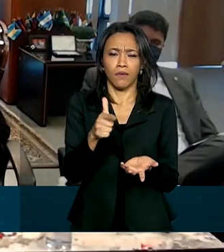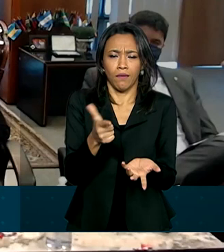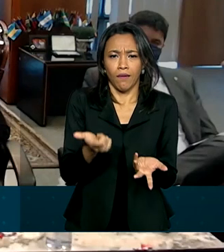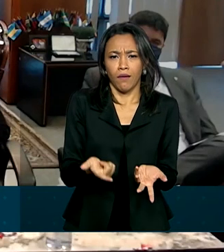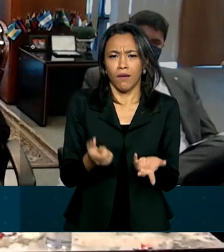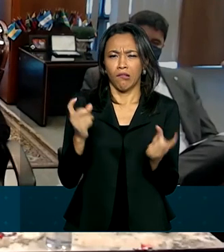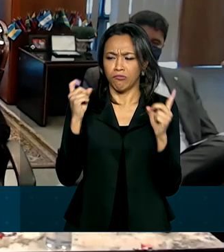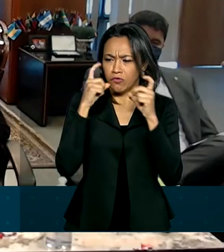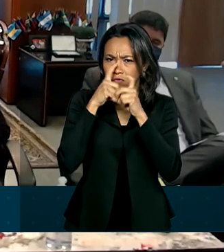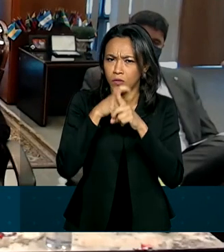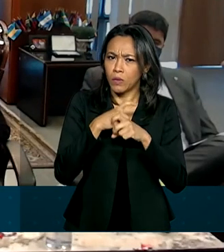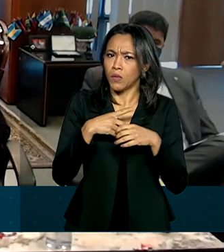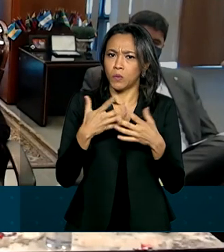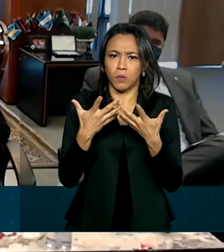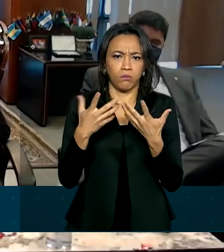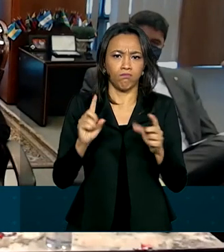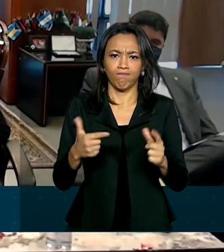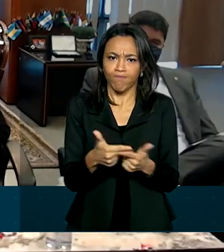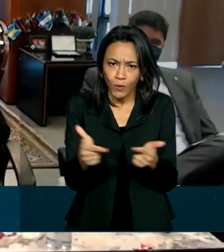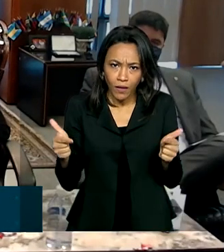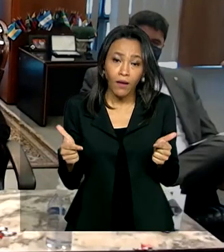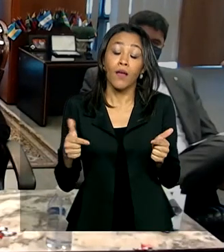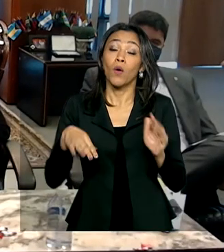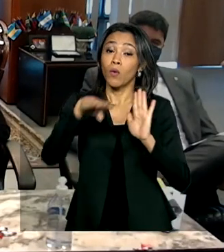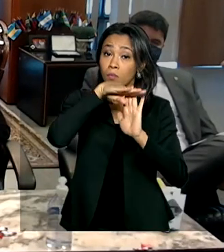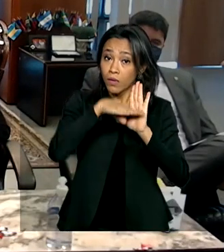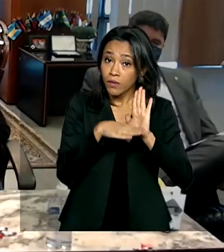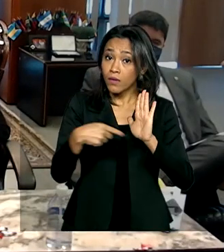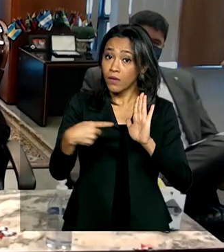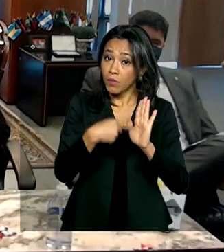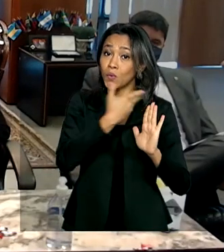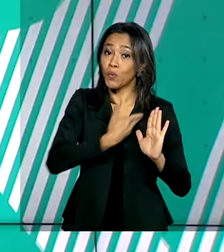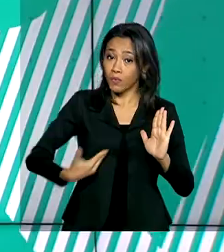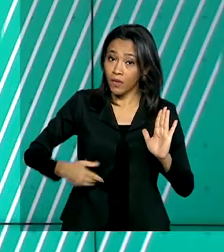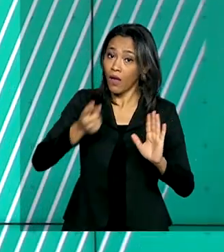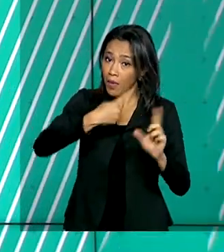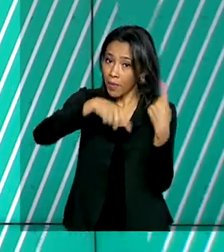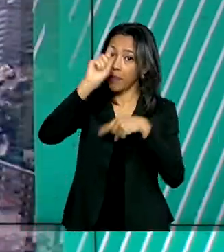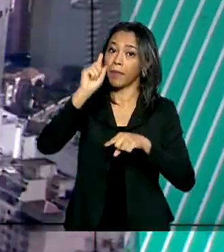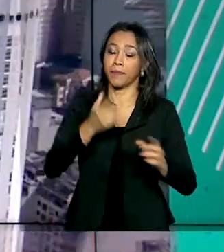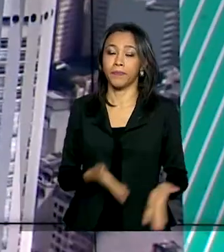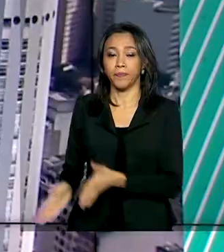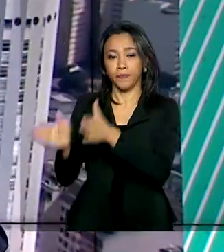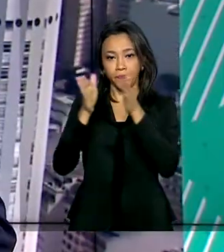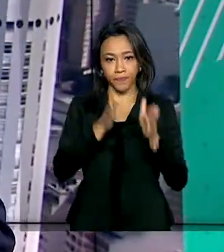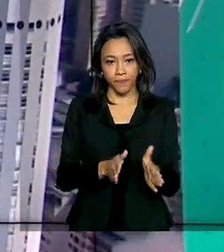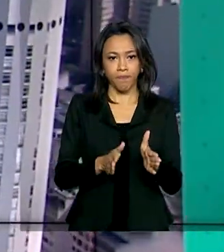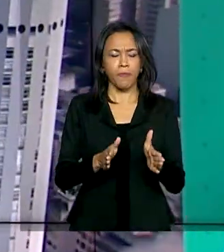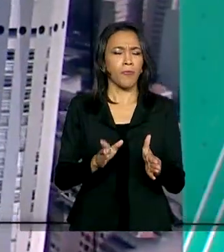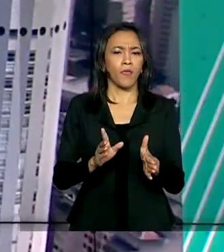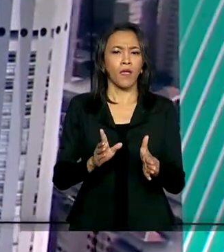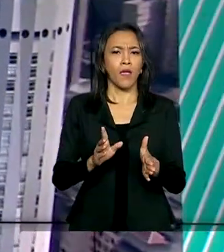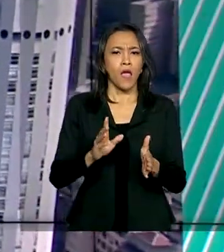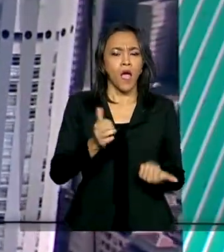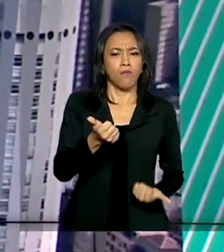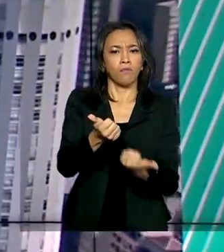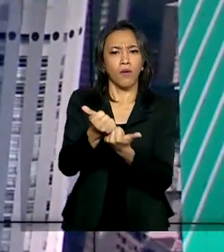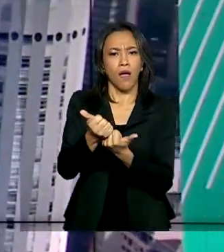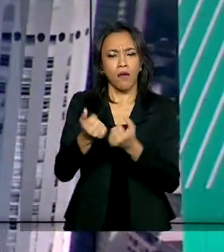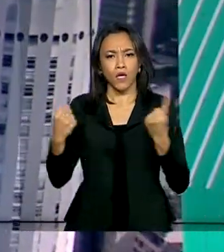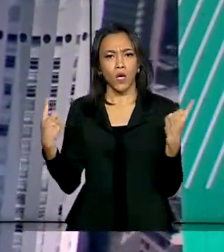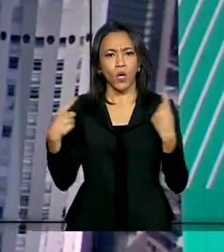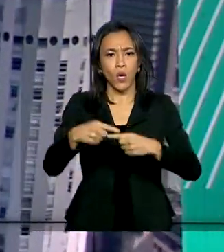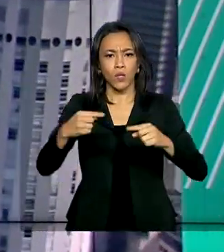dificuldades. O programa, portanto, é exitoso. Para reforçar o enfrentamento ao